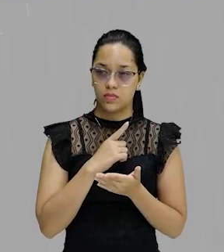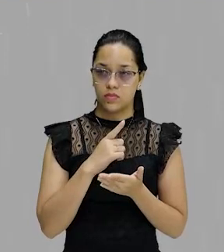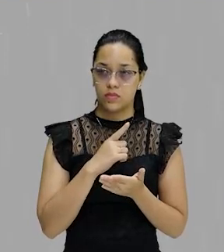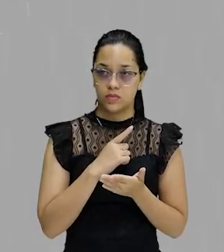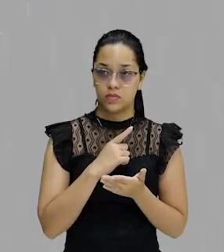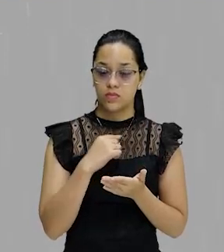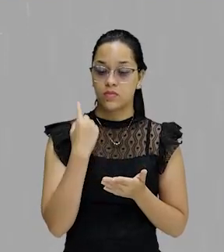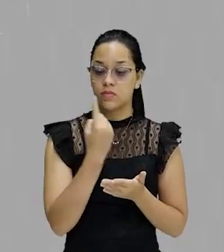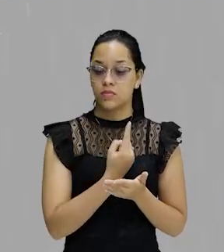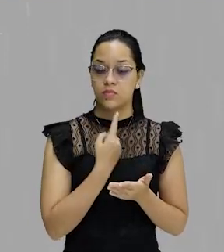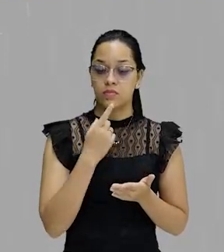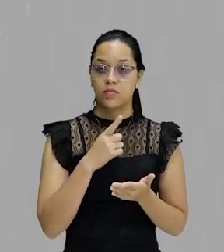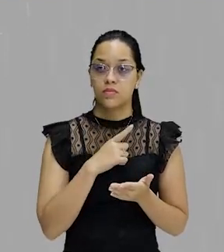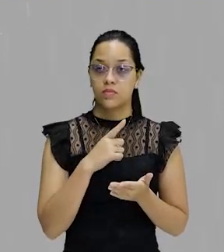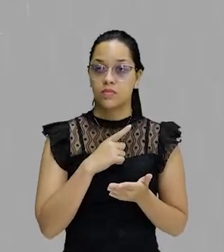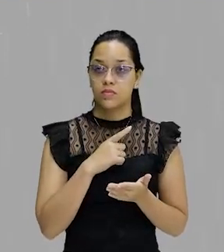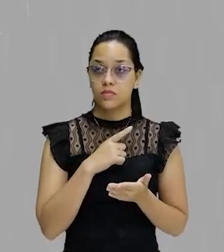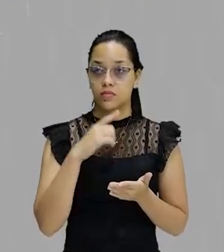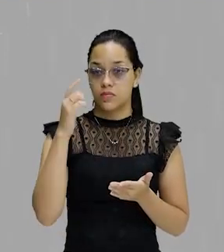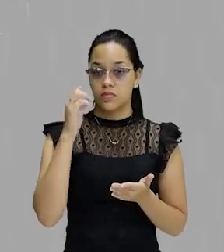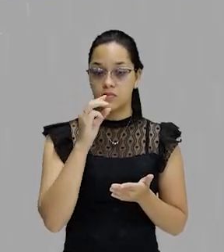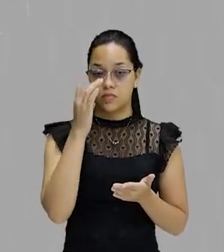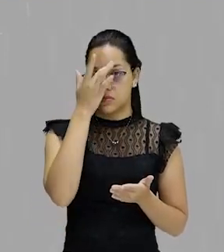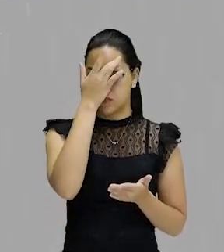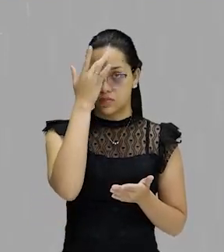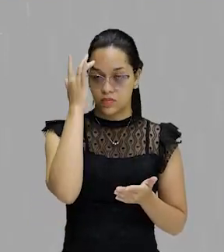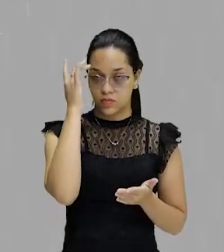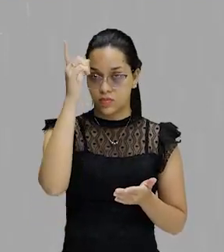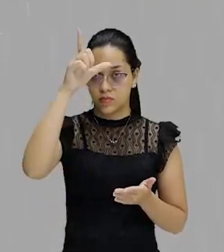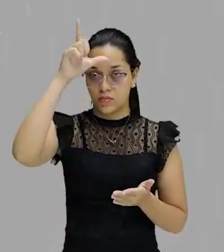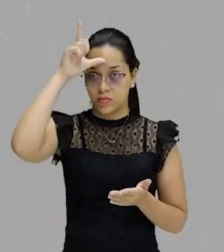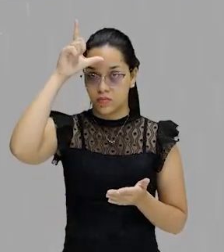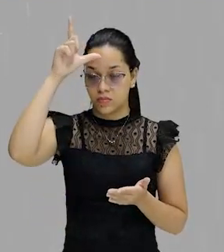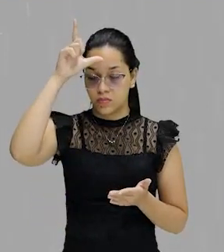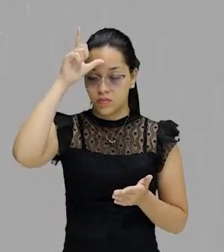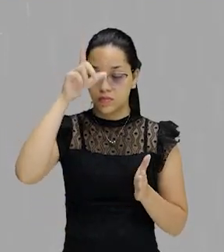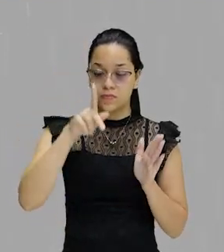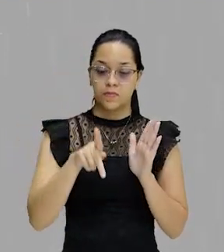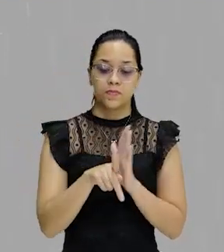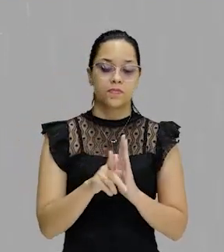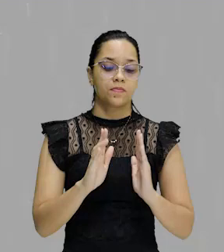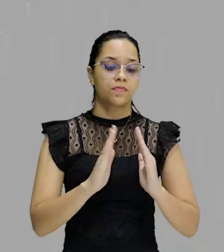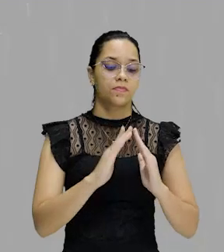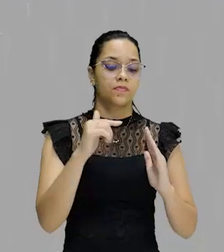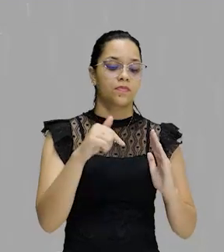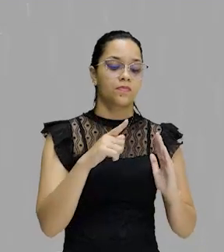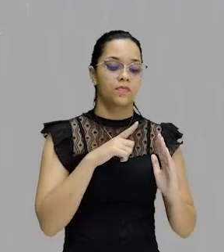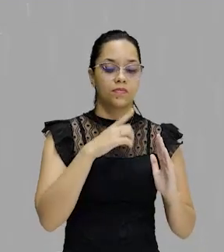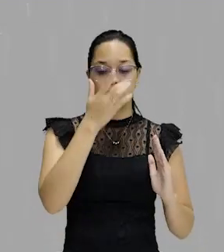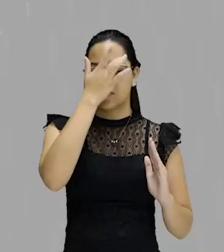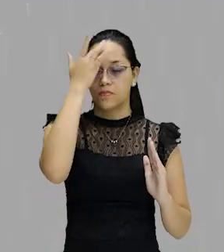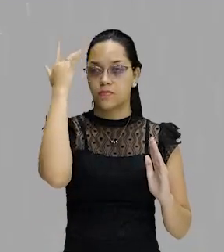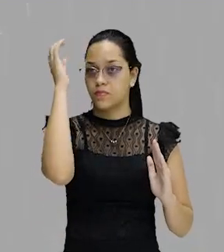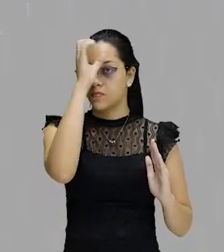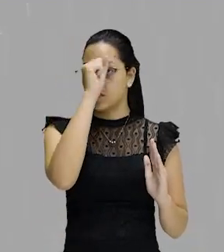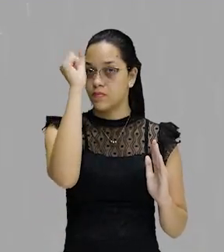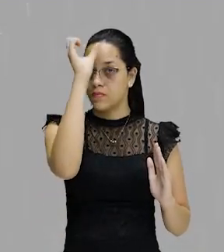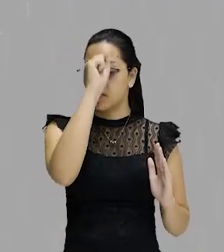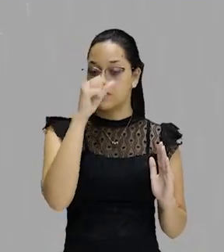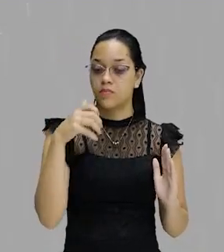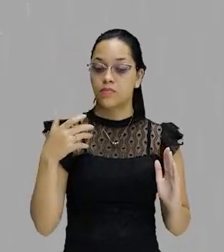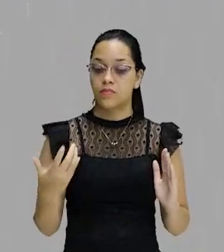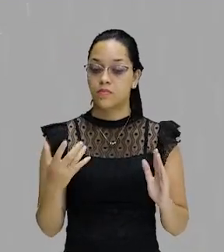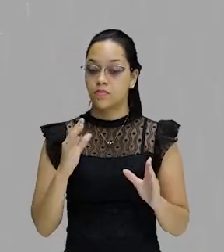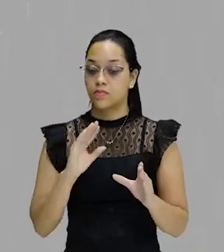nós teremos os mestres e suas corporações de ofício, juntamente com os aprendizes. E